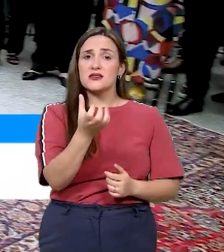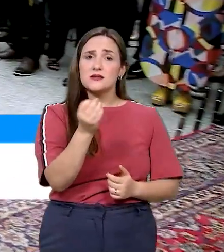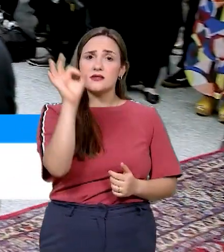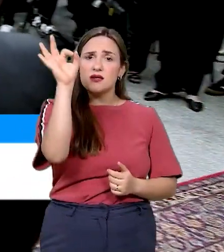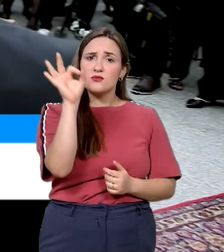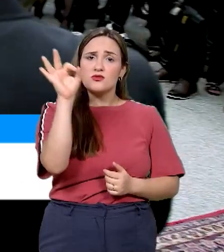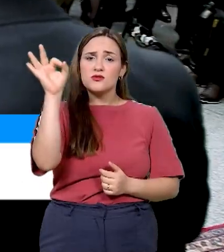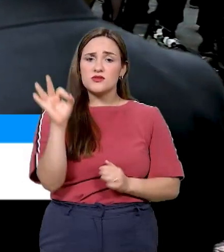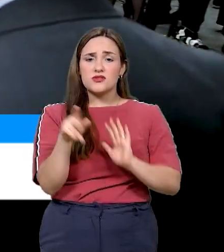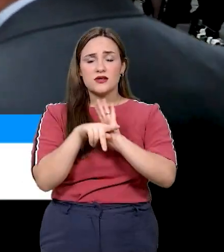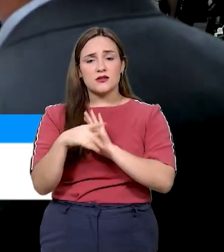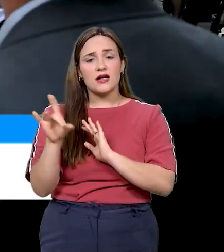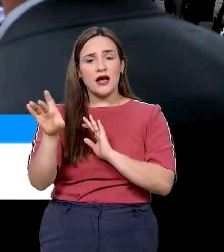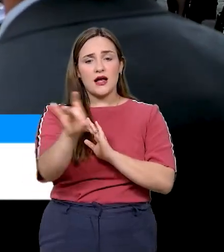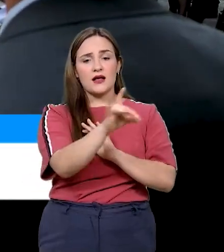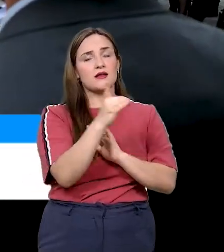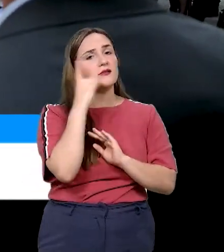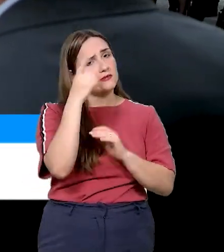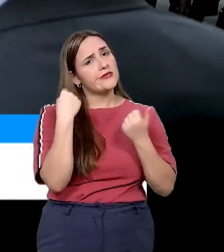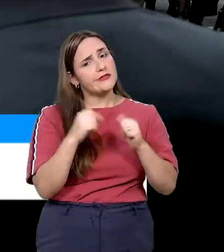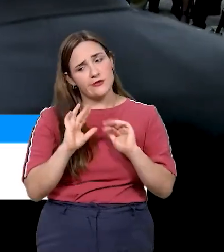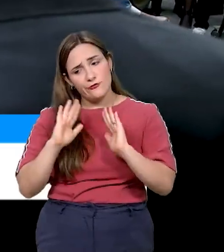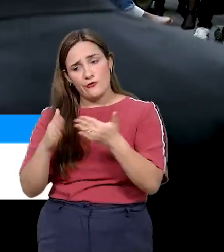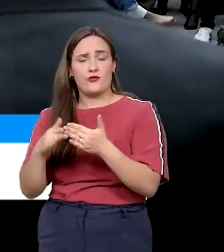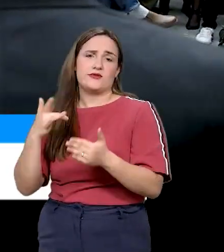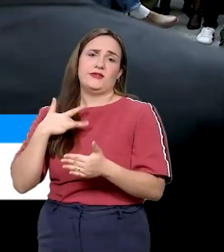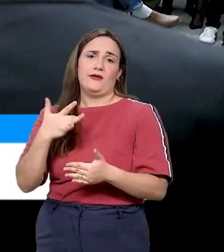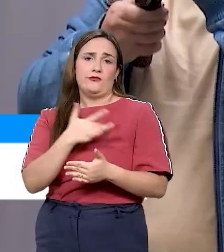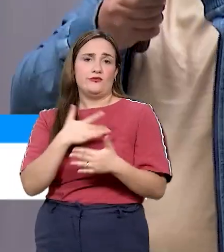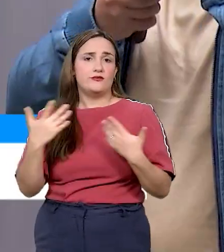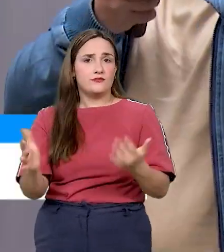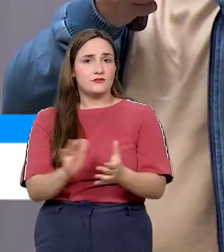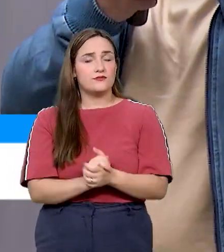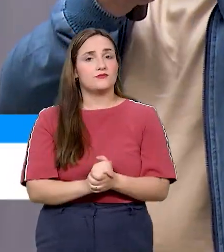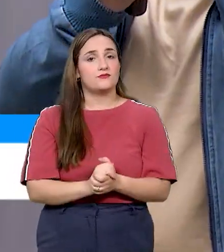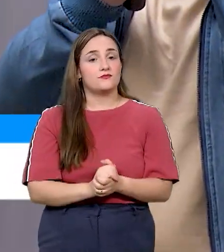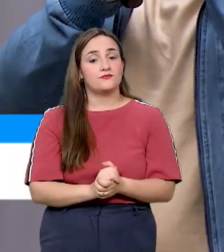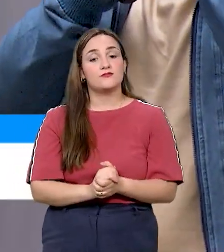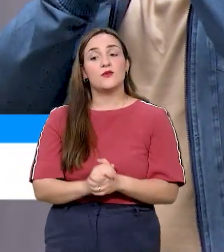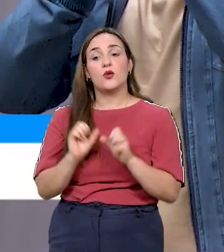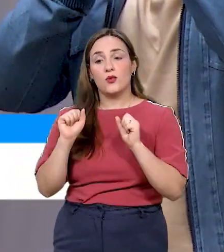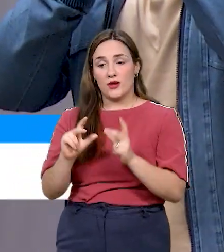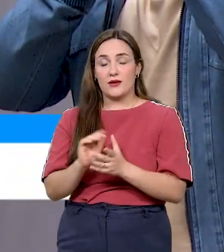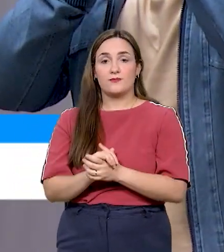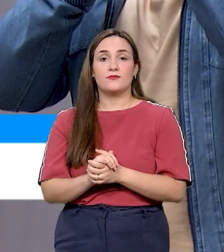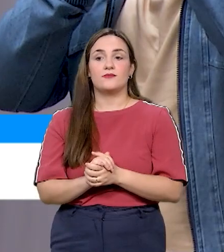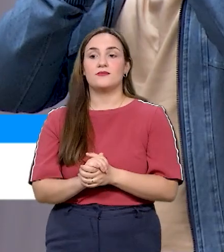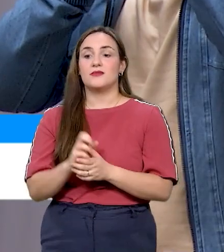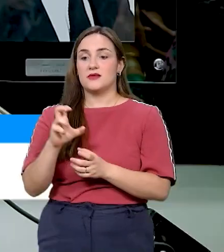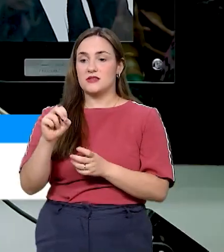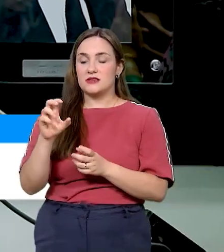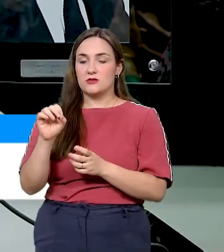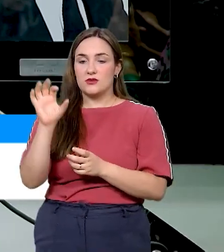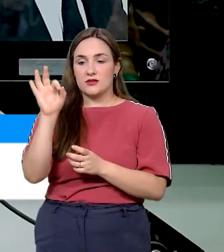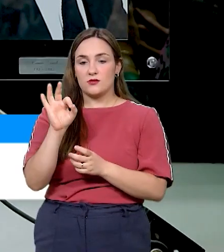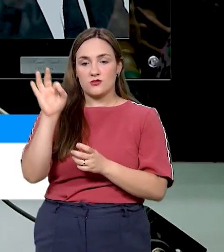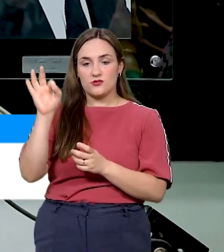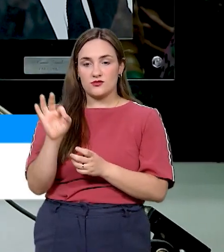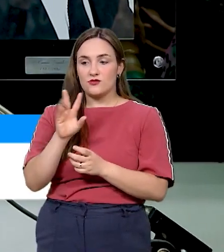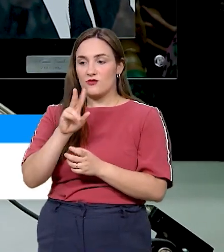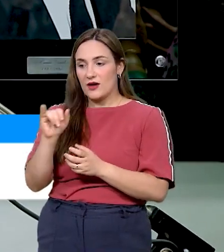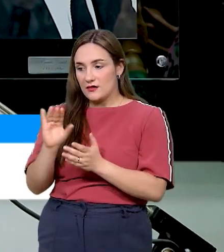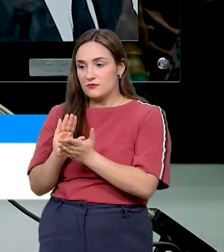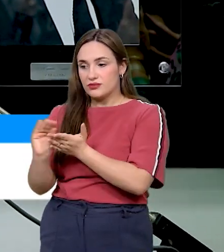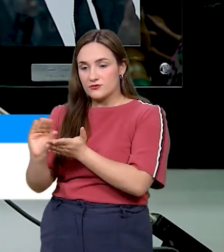cada deputado estadual devem ser destinadas à área da saúde. Deste valor, 50% serão